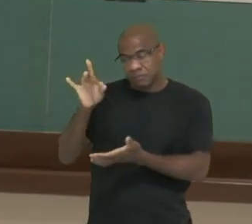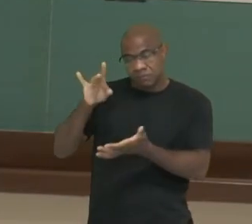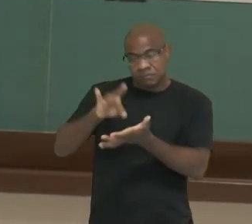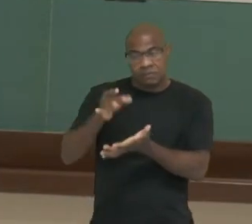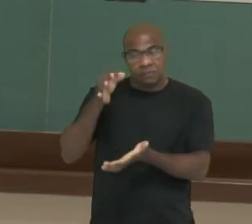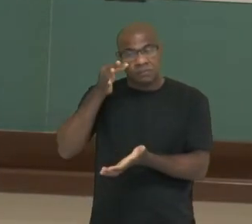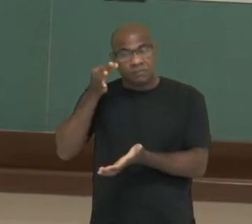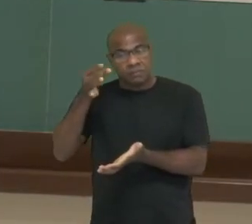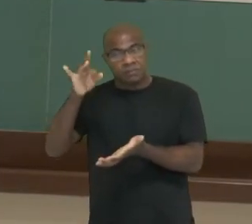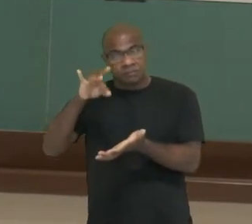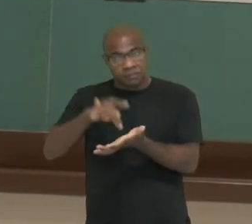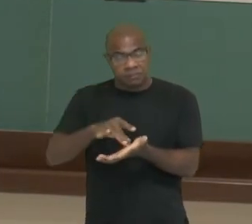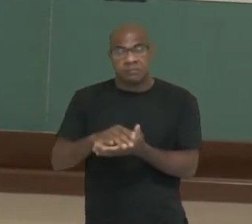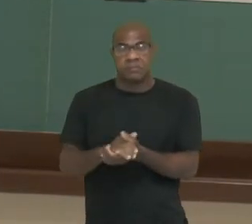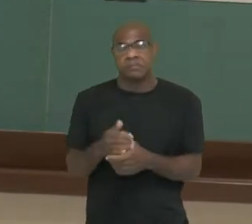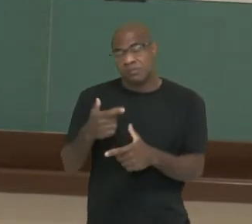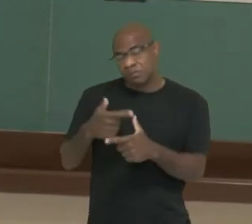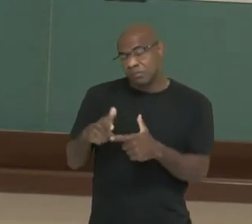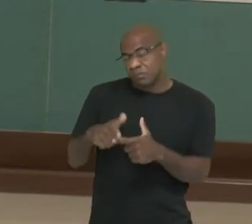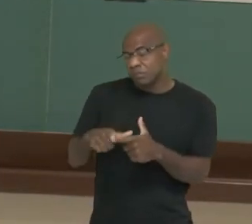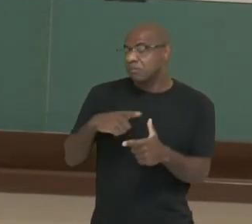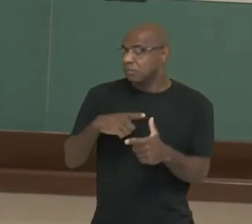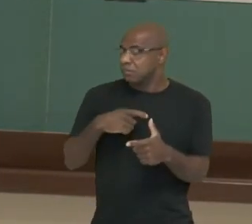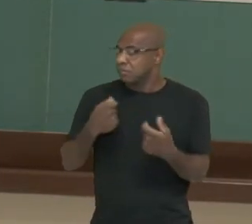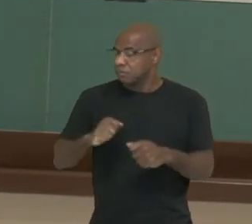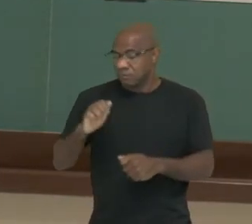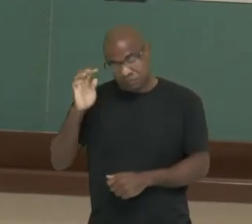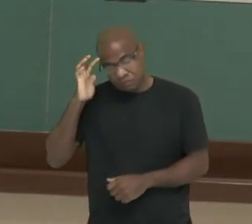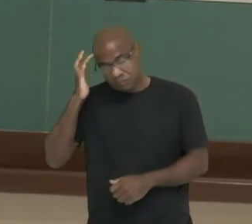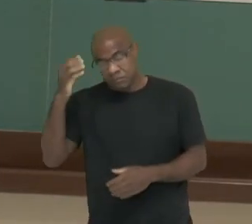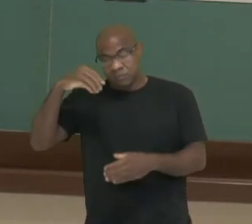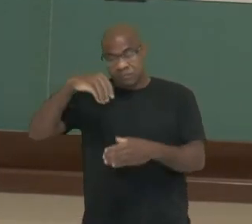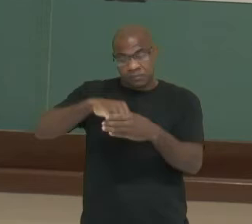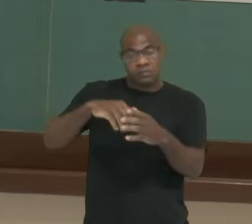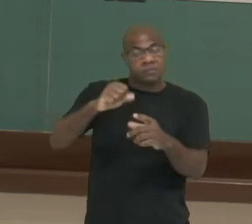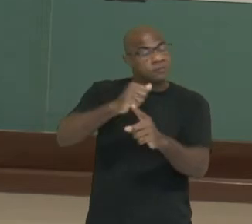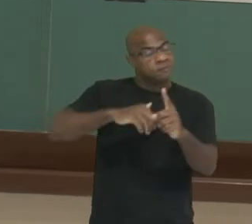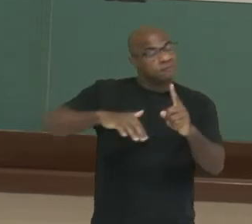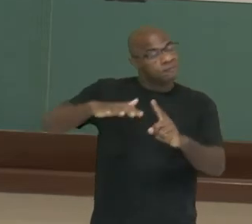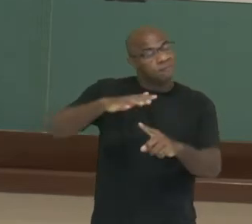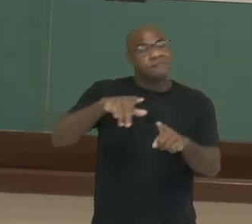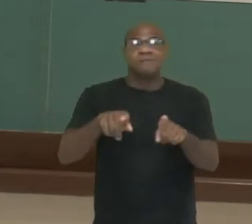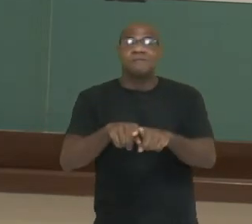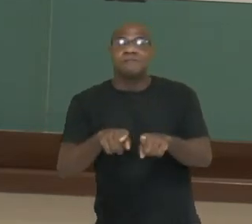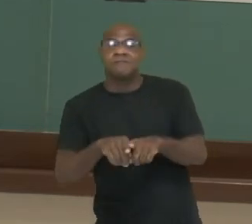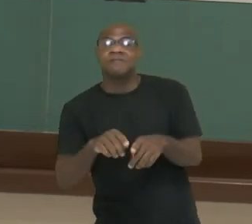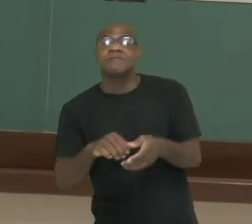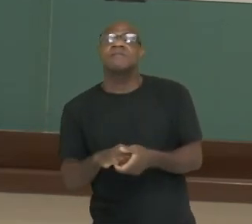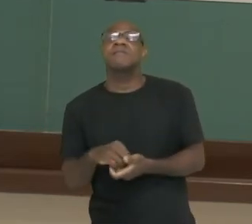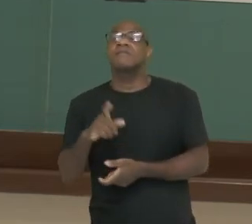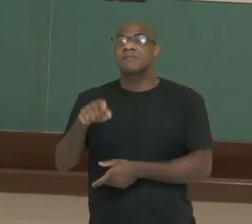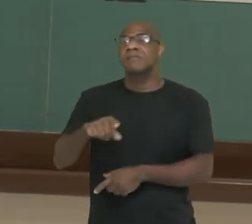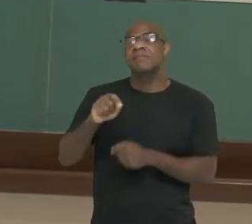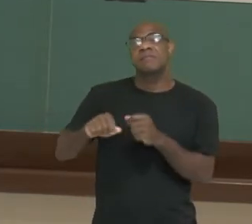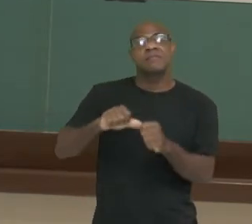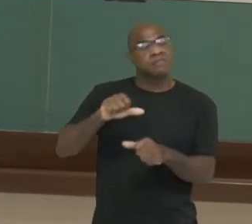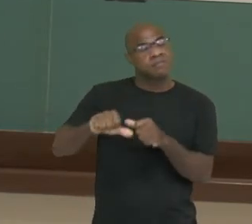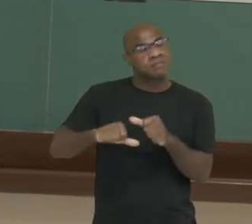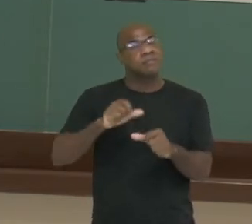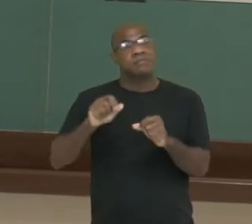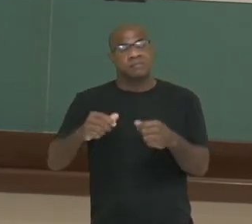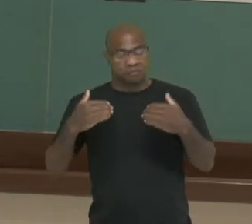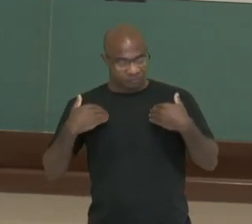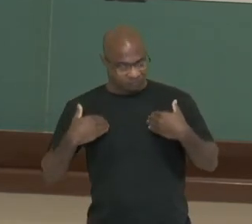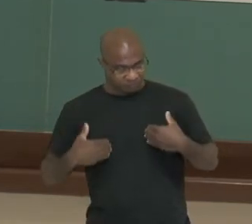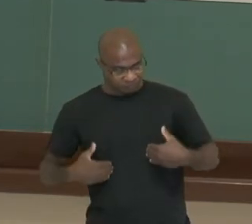ser solucionados ali da sociedade, né? Então, questões levantadas vão ser transformadas através do corpo,